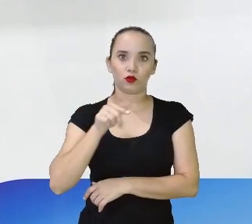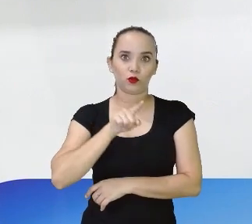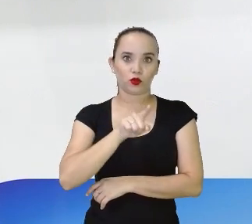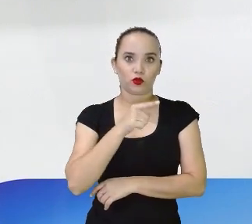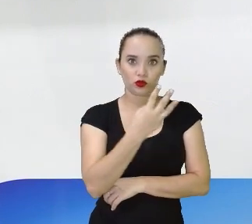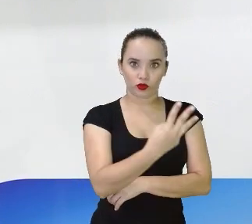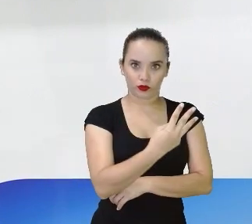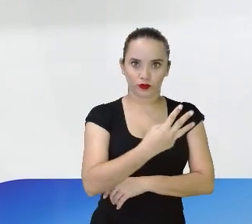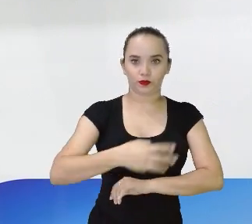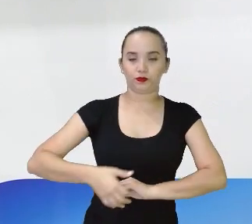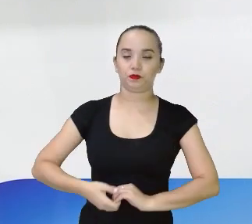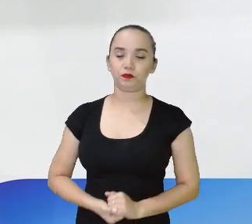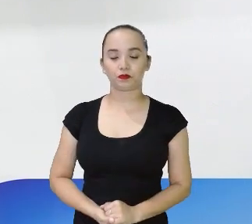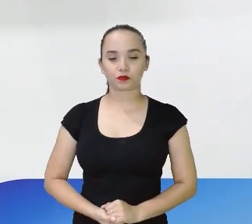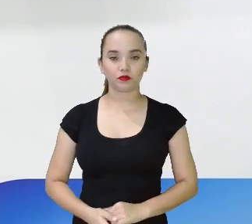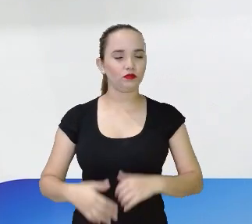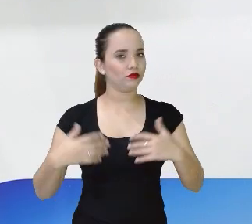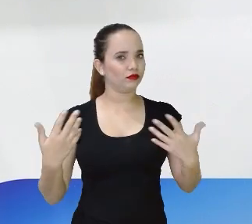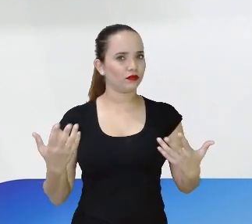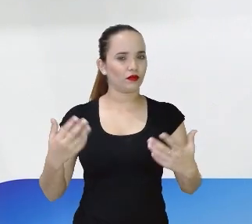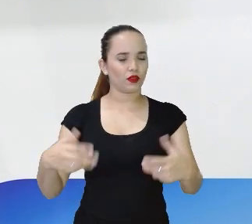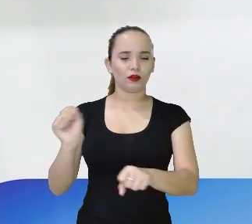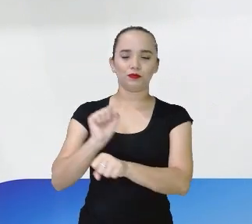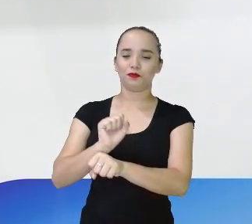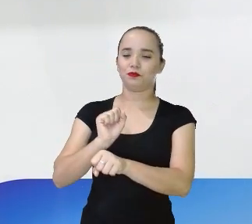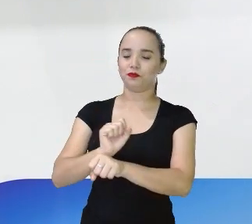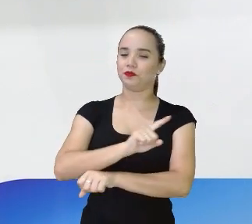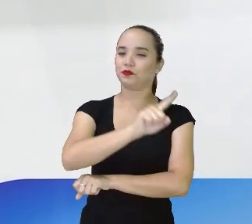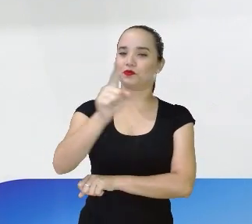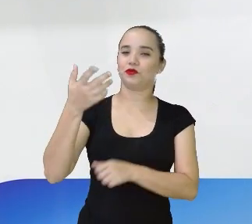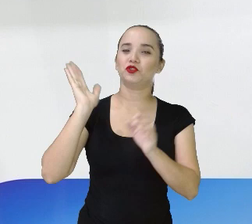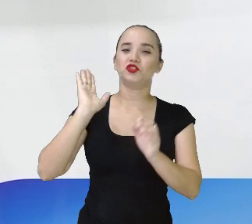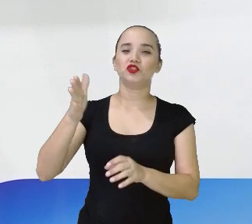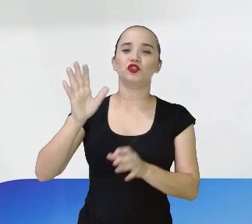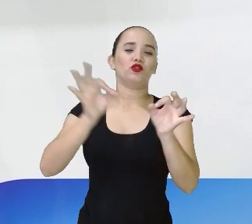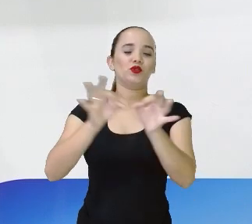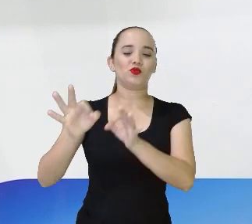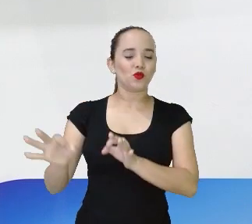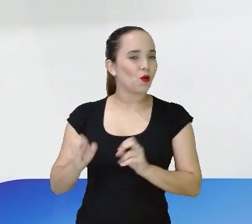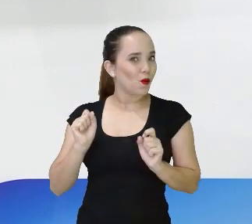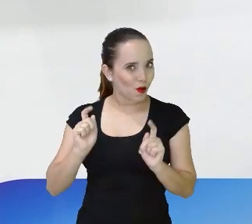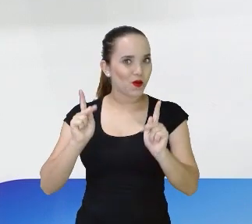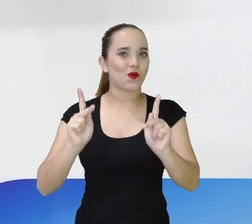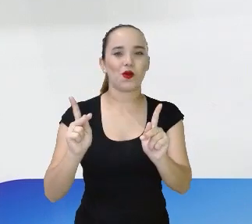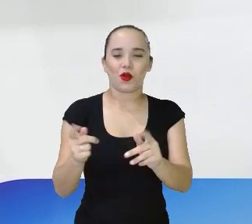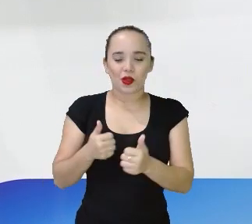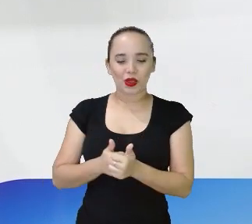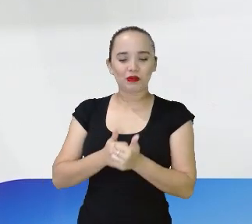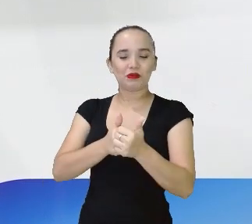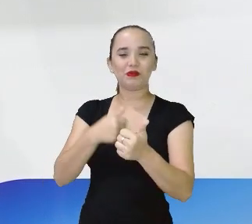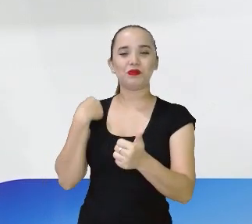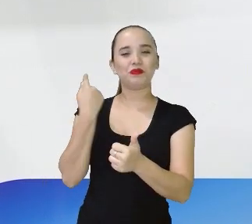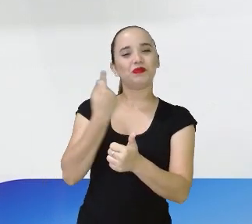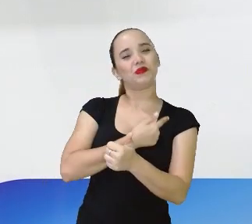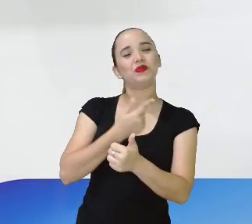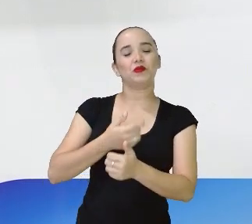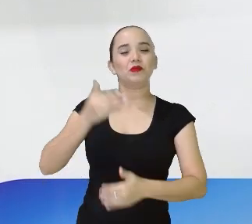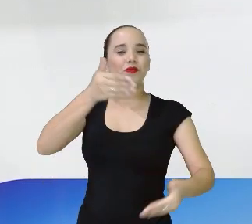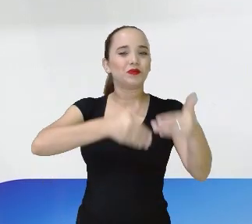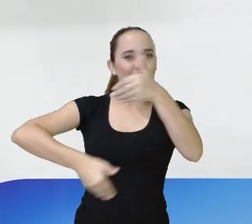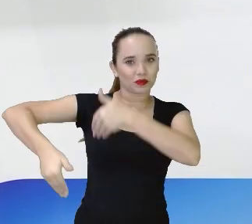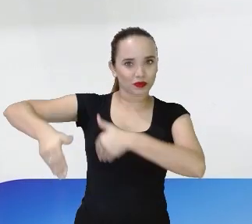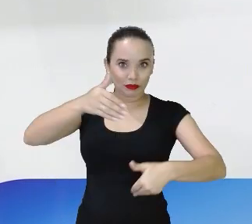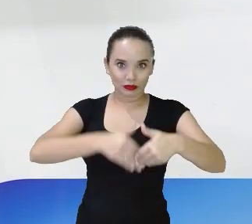22.3. Então, espero que vocês já estejam aí, já estejam prontinhos para nos acompanhar e